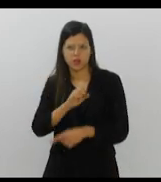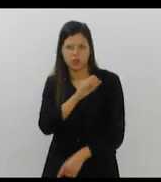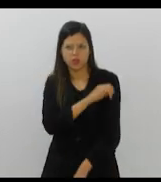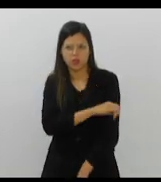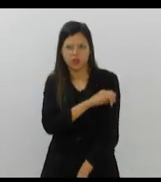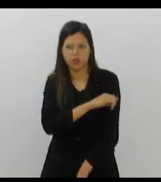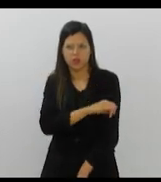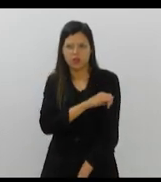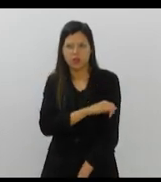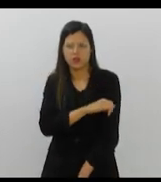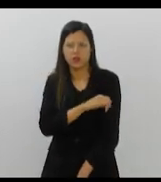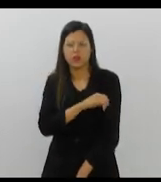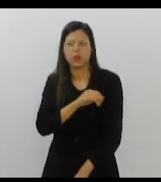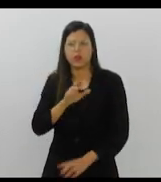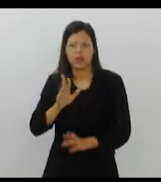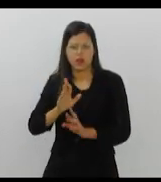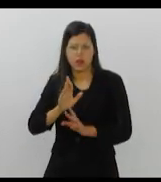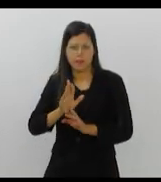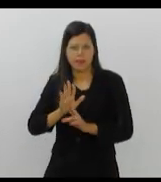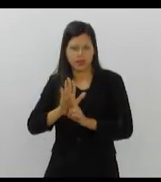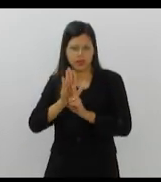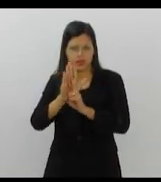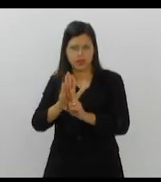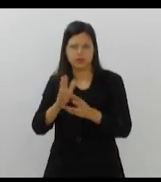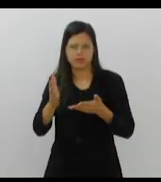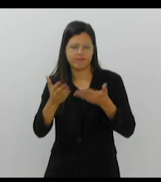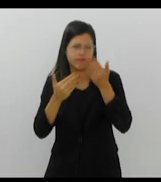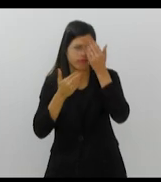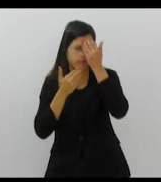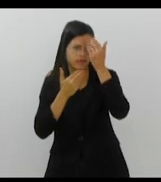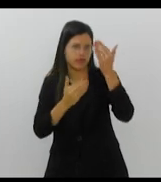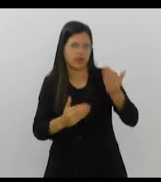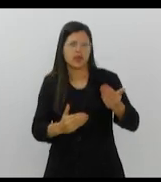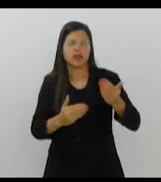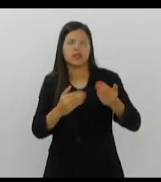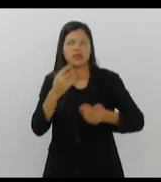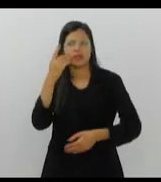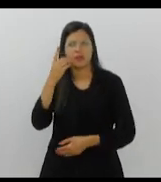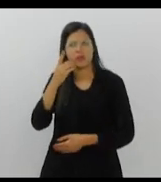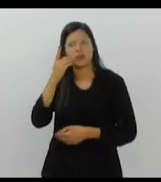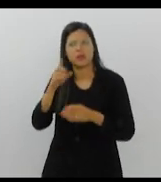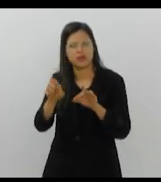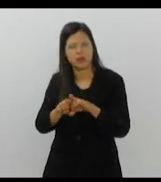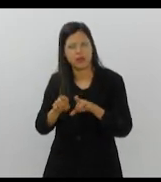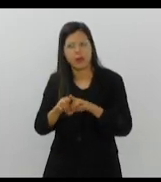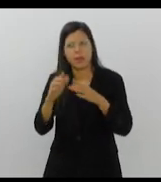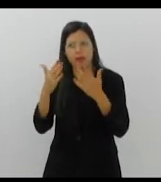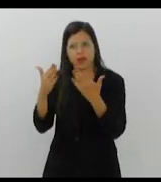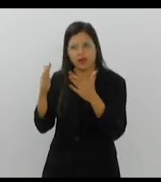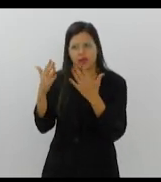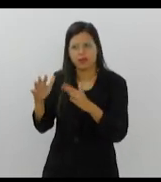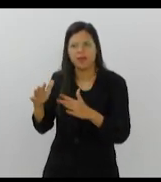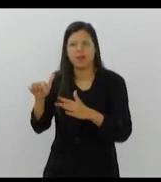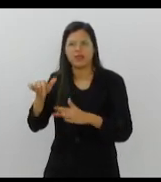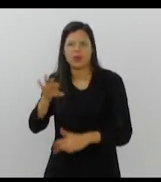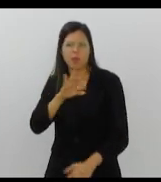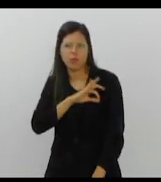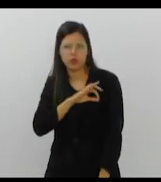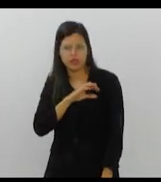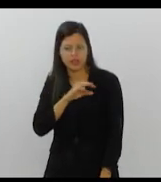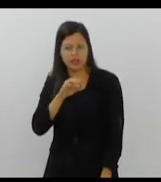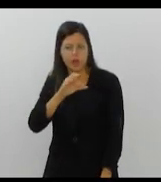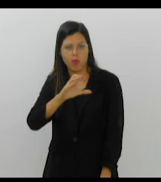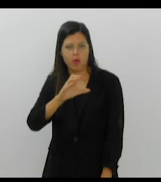associação, gostaria de agradecer a senhora e, ao mesmo tempo, parabenizar o Coronel Loyola pela belíssima